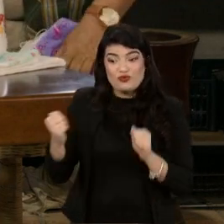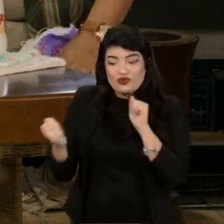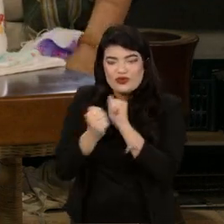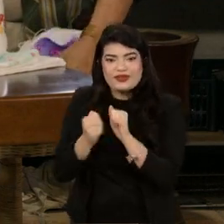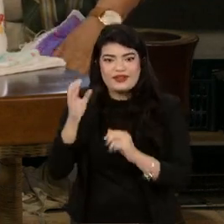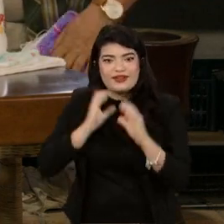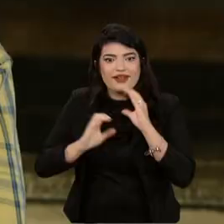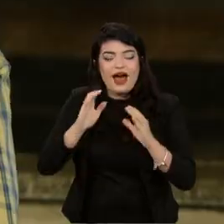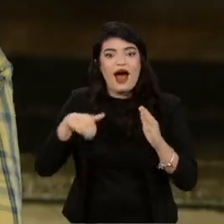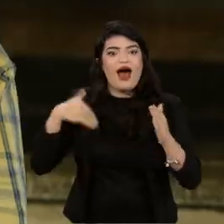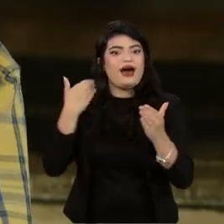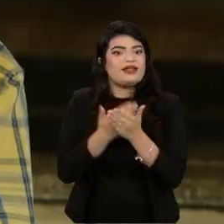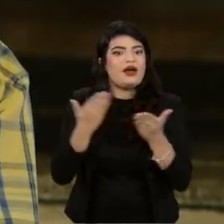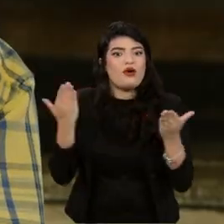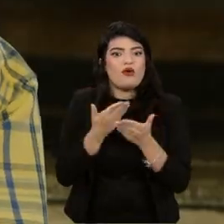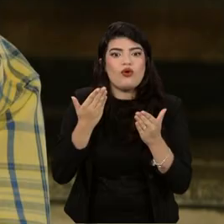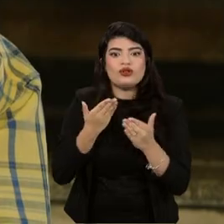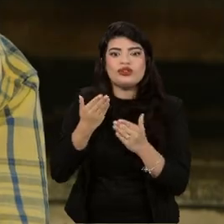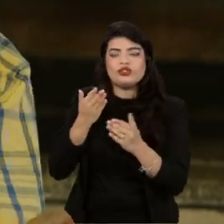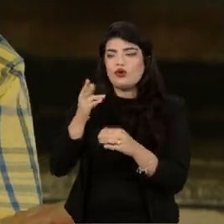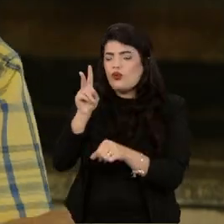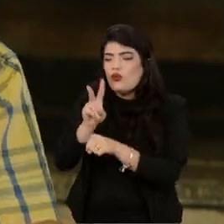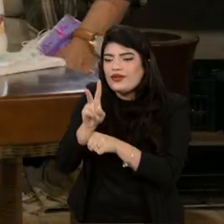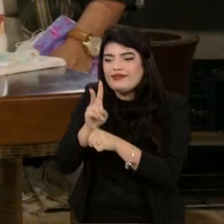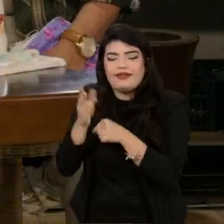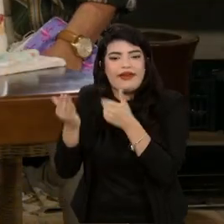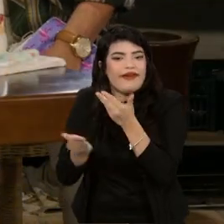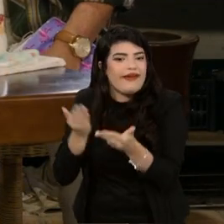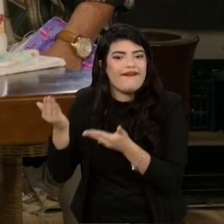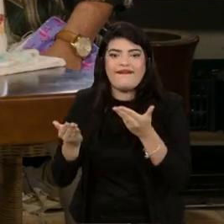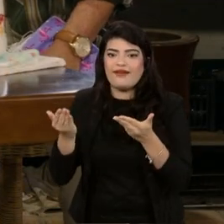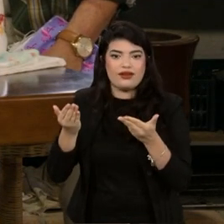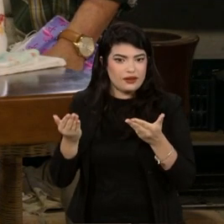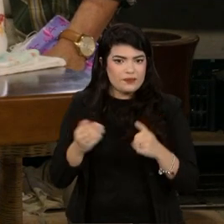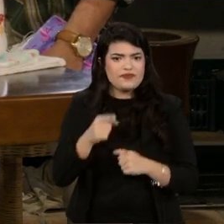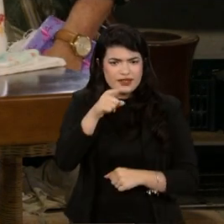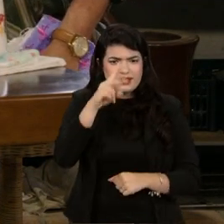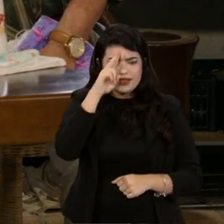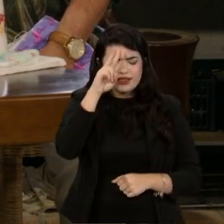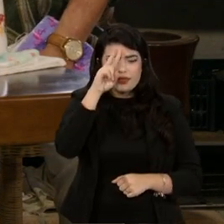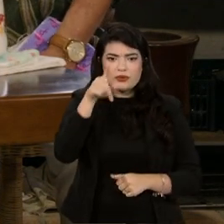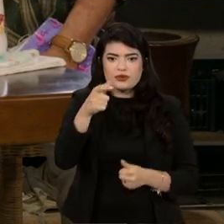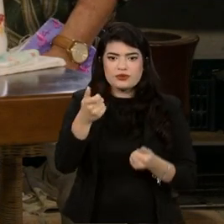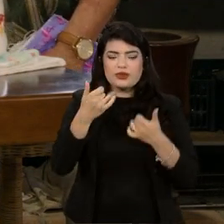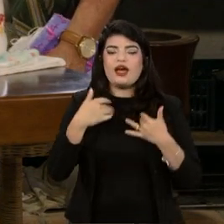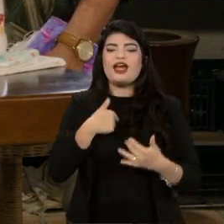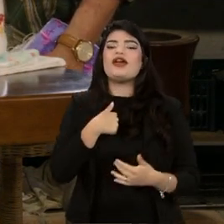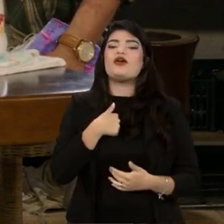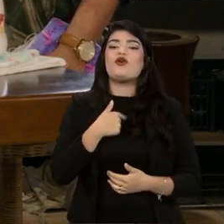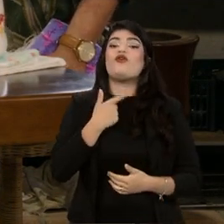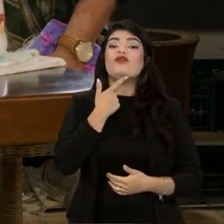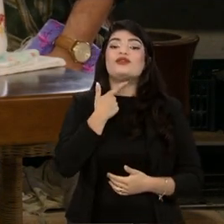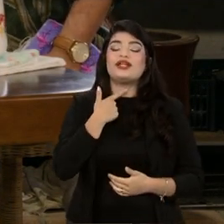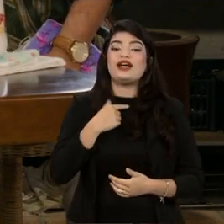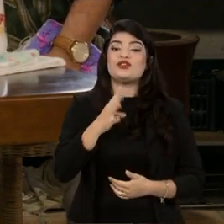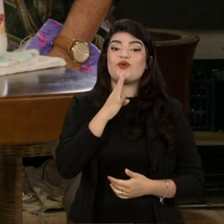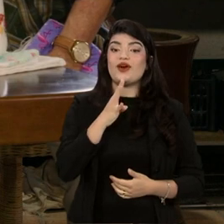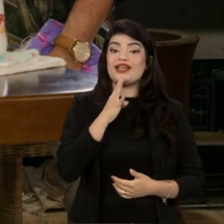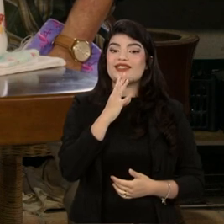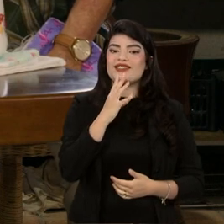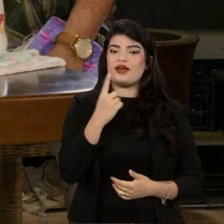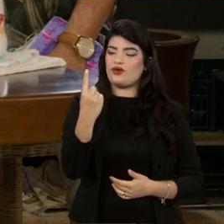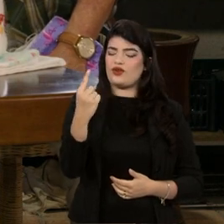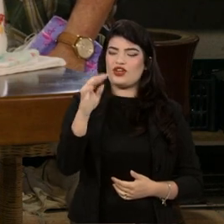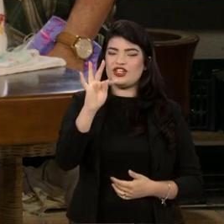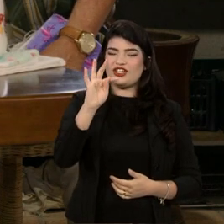cuidar deles até o último suspiro. Você sabe que, você falando dele, eu tive o prazer de conhecer um deles, o Tinoco. É.